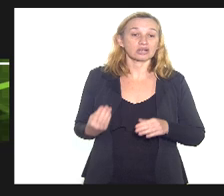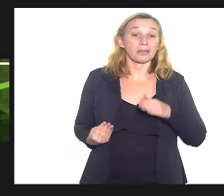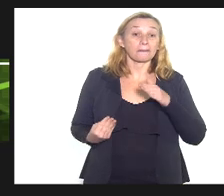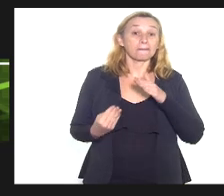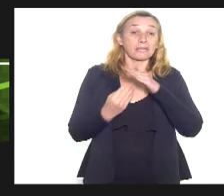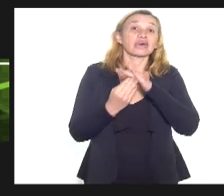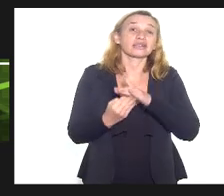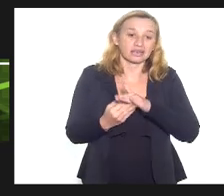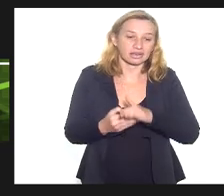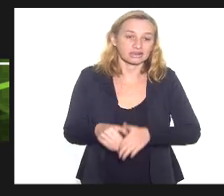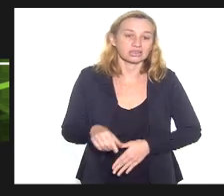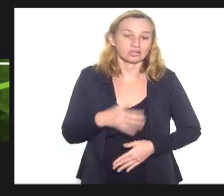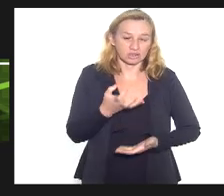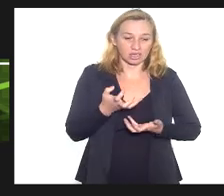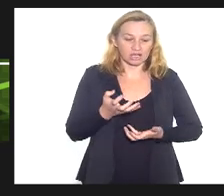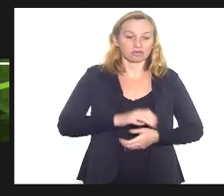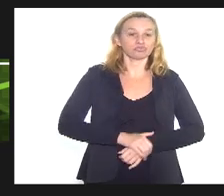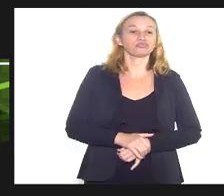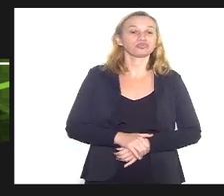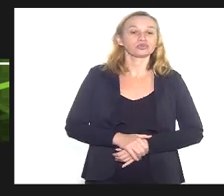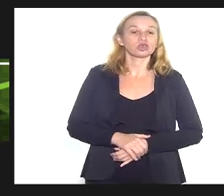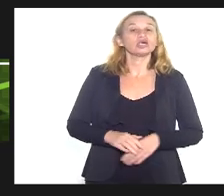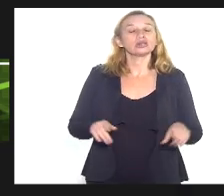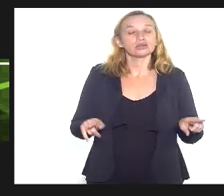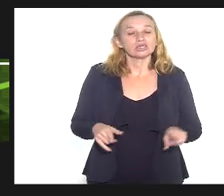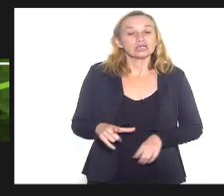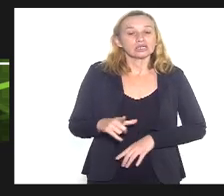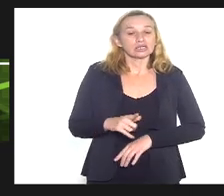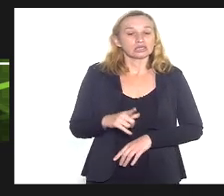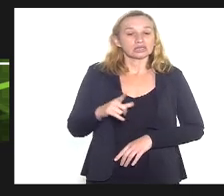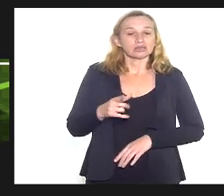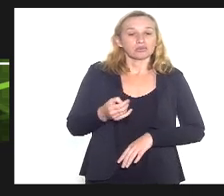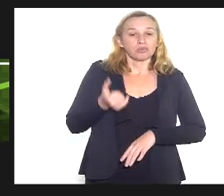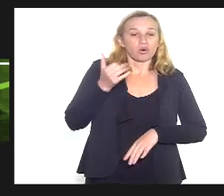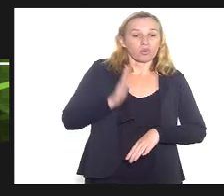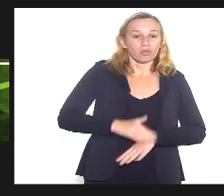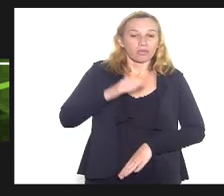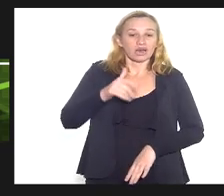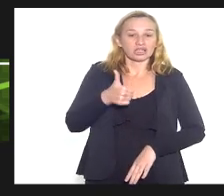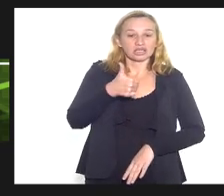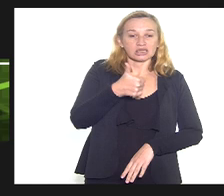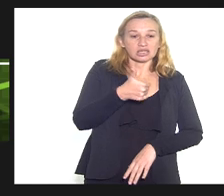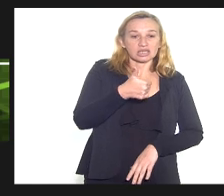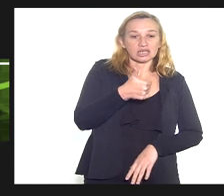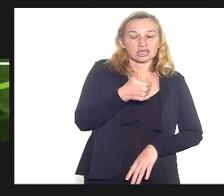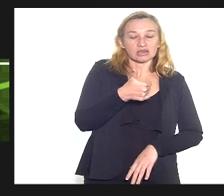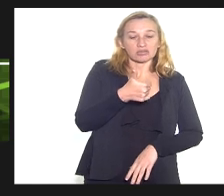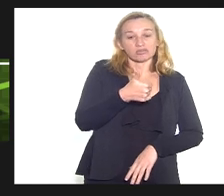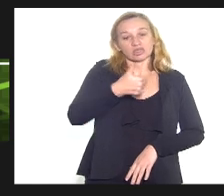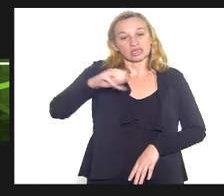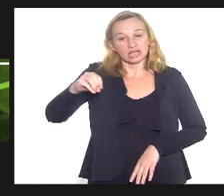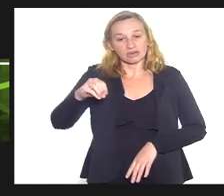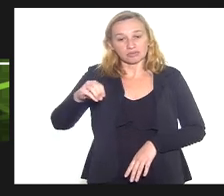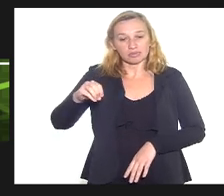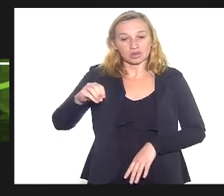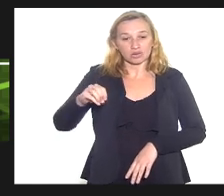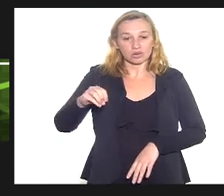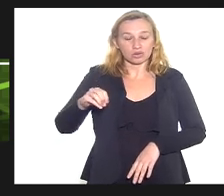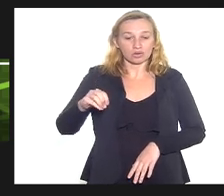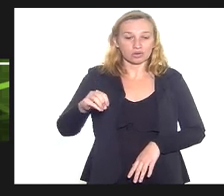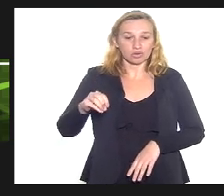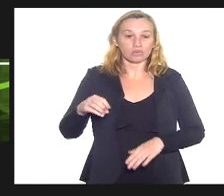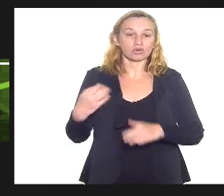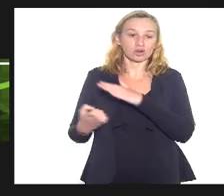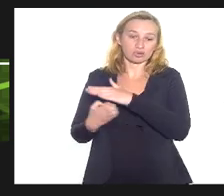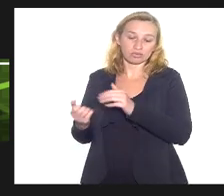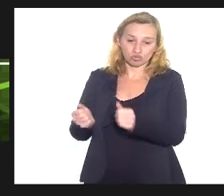nossa ambição climática. E hoje contamos com um pouco mais de 100 mil colaboradores em todo o mundo. Todos